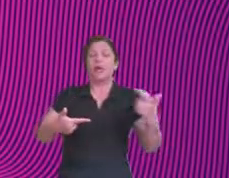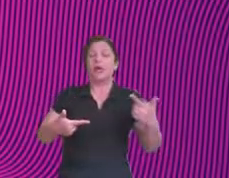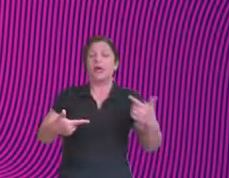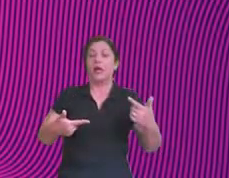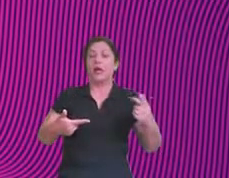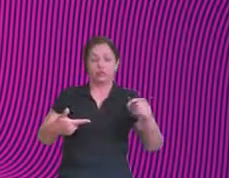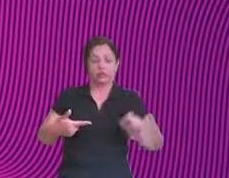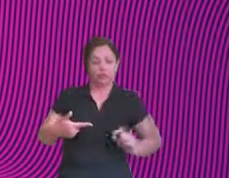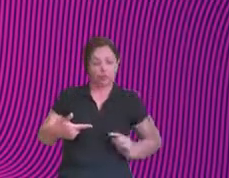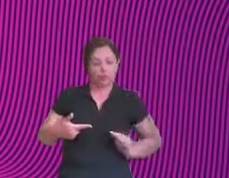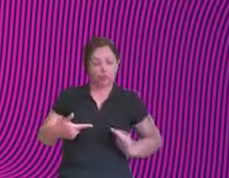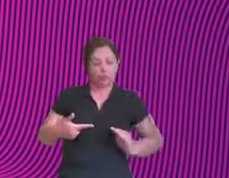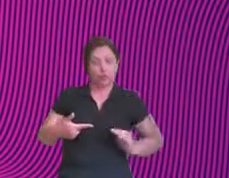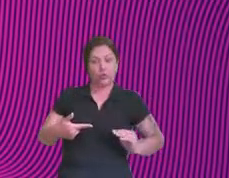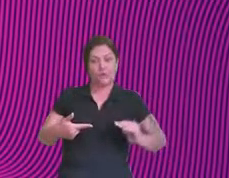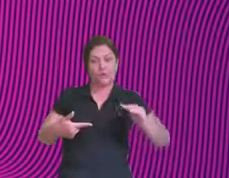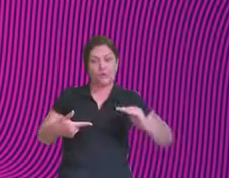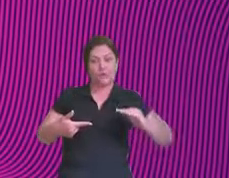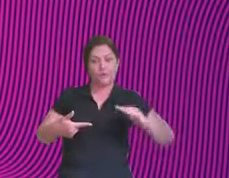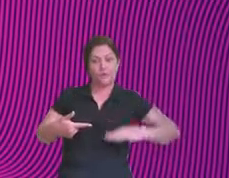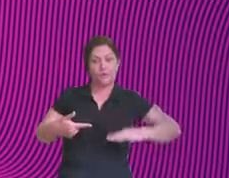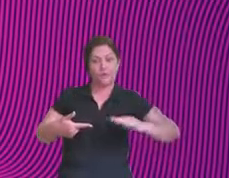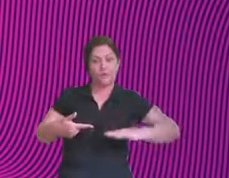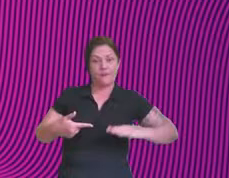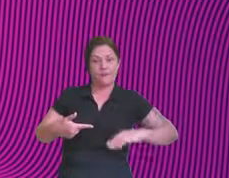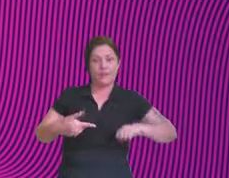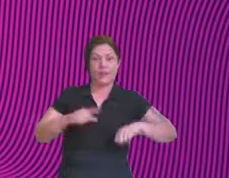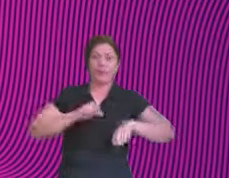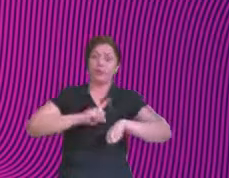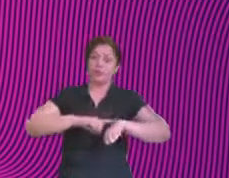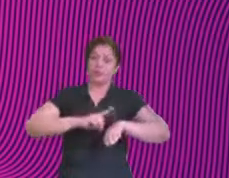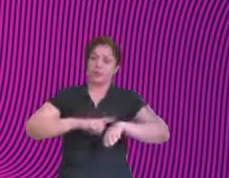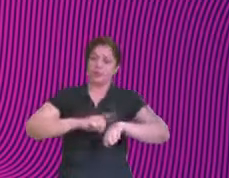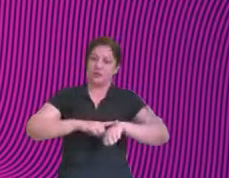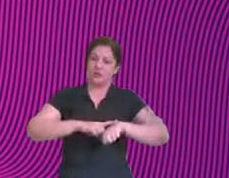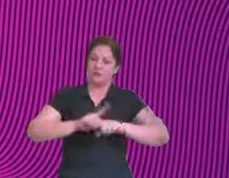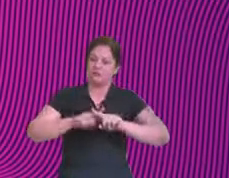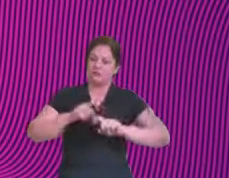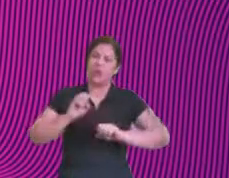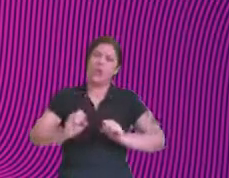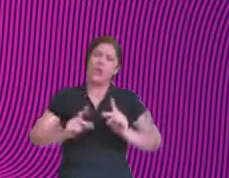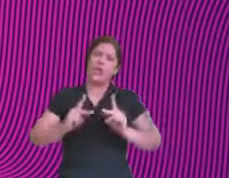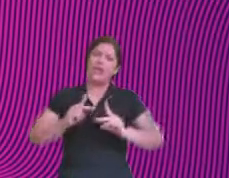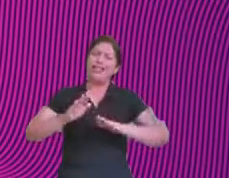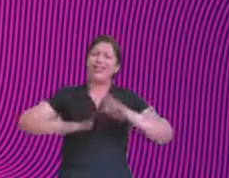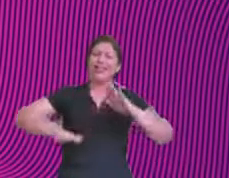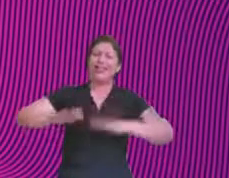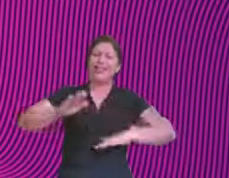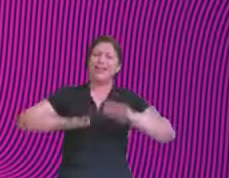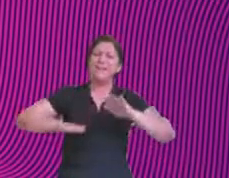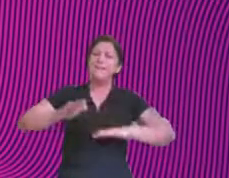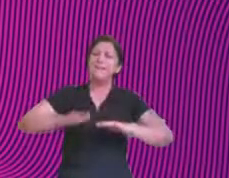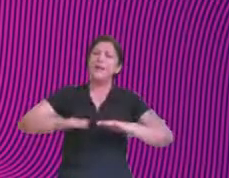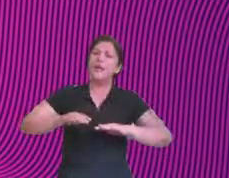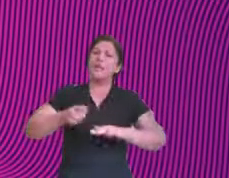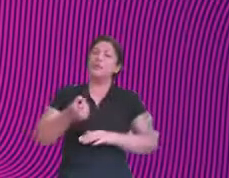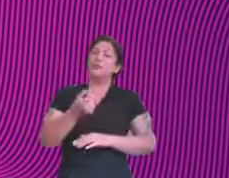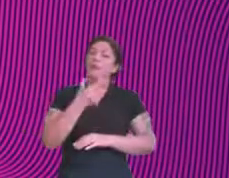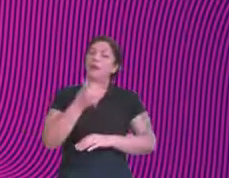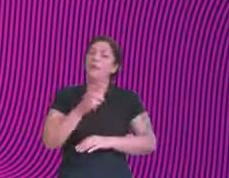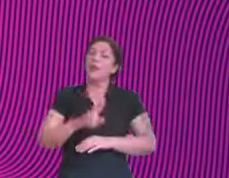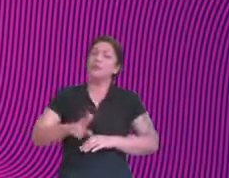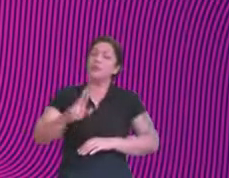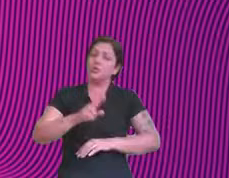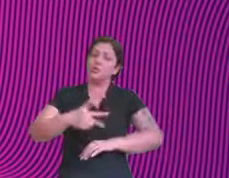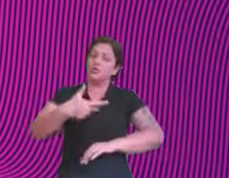dose com menos tempo. Né? Então, assim, eu acho que varia muito a questão da droga, do tipo tumoral, da temperatura. Por exemplo, o taxano